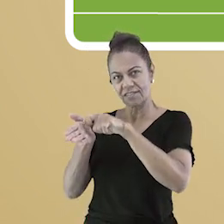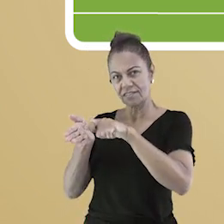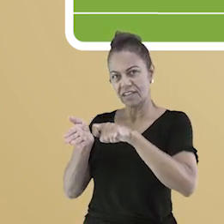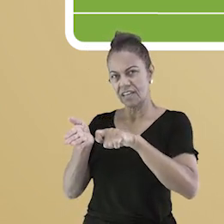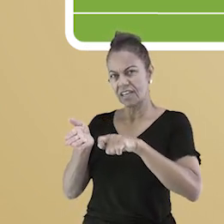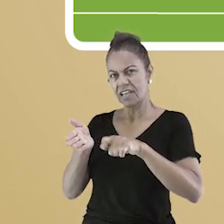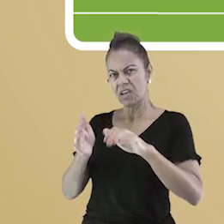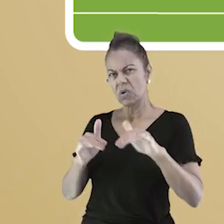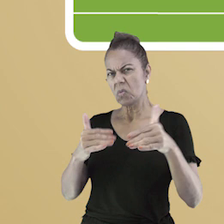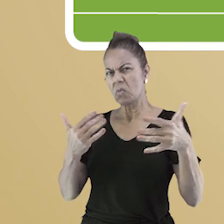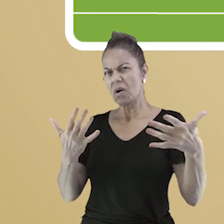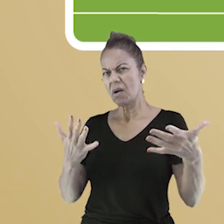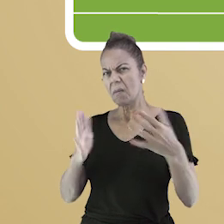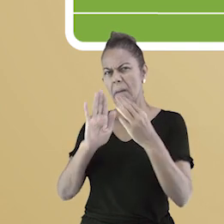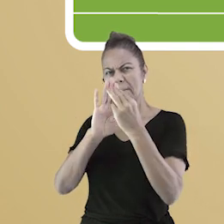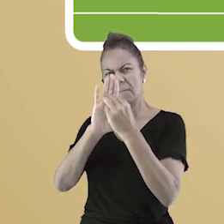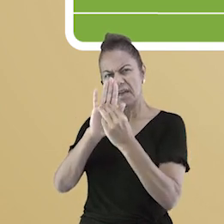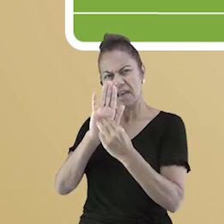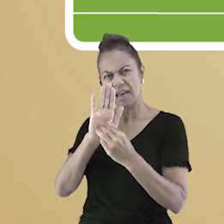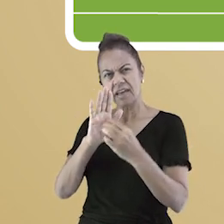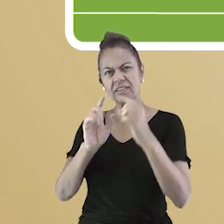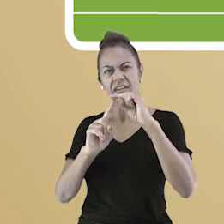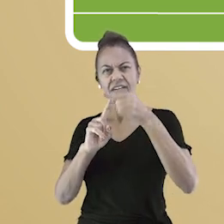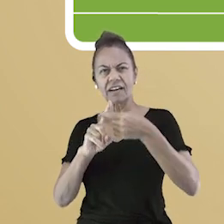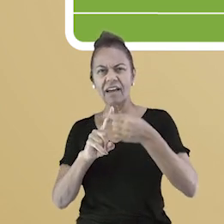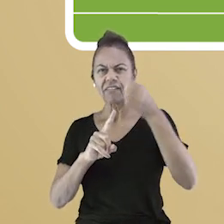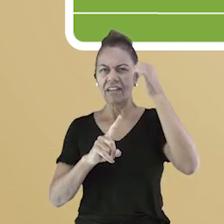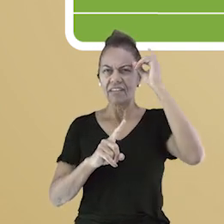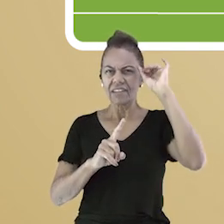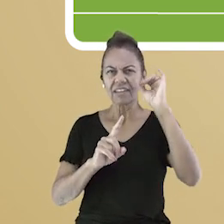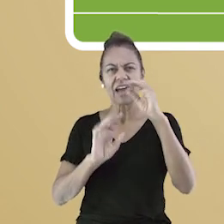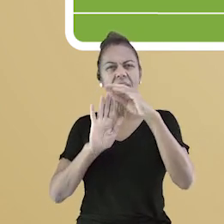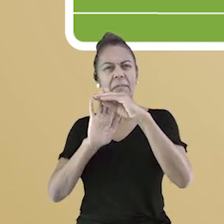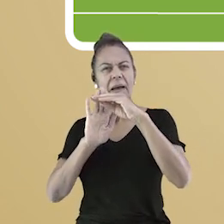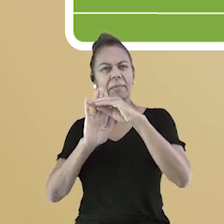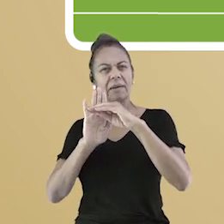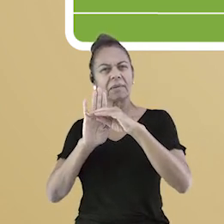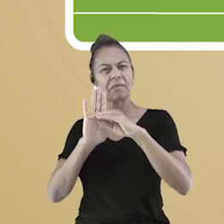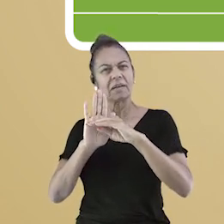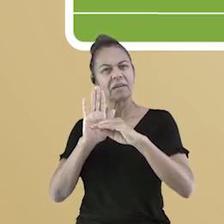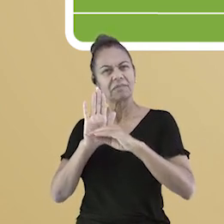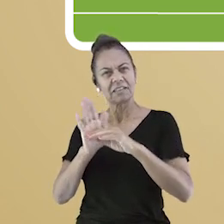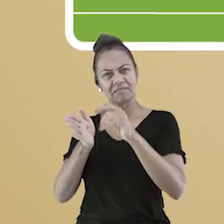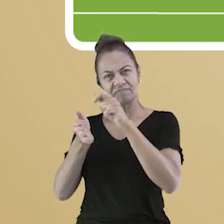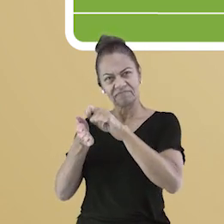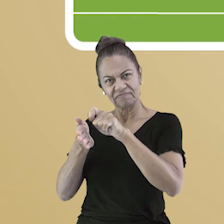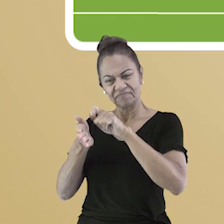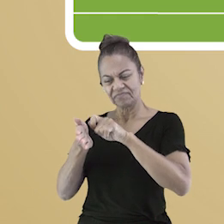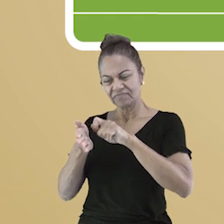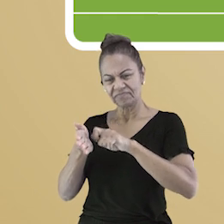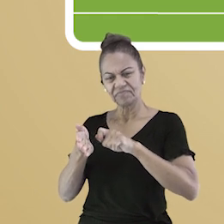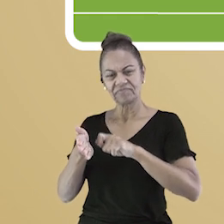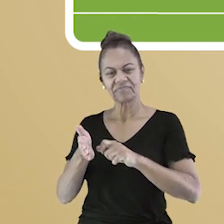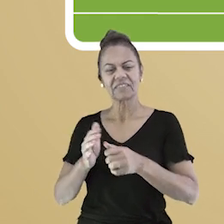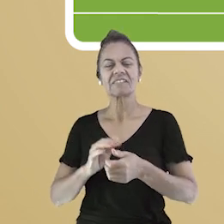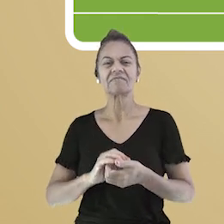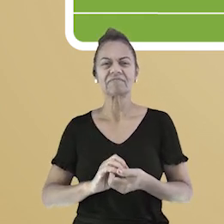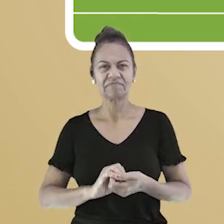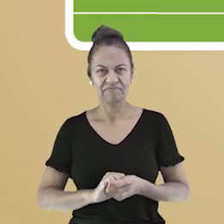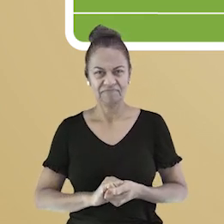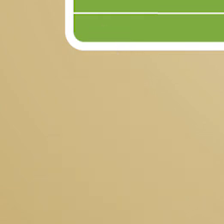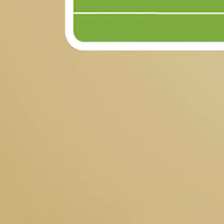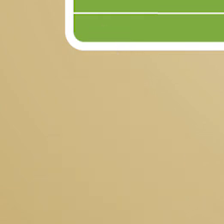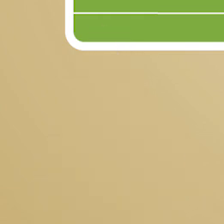o seu papel na vida de um casal? Eu vou dar um tempo para que você responda e que a gente possa conseguir seguir com a